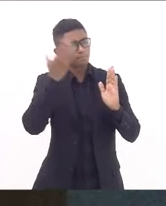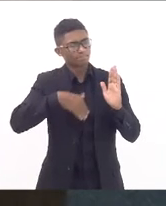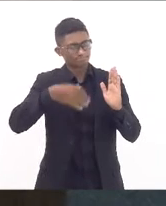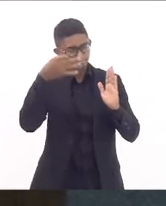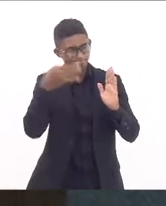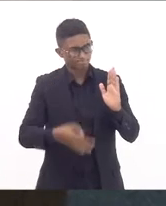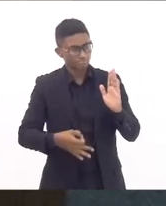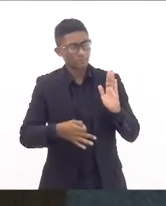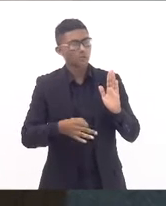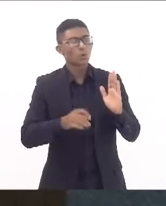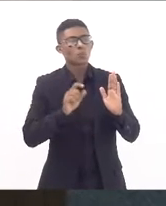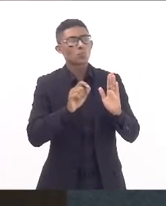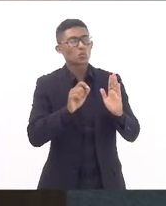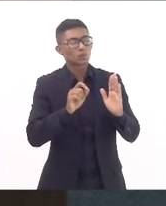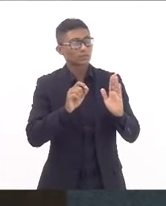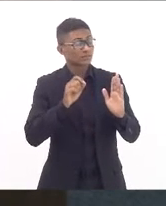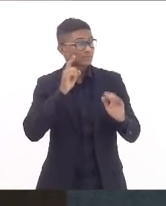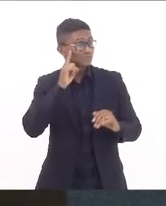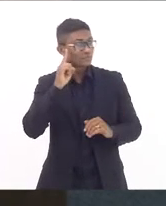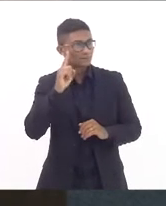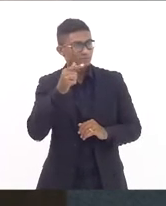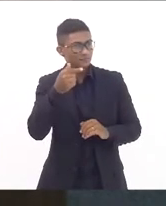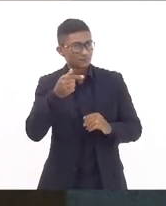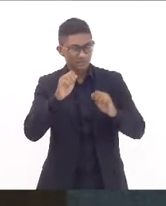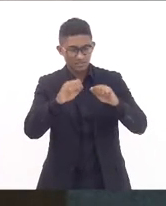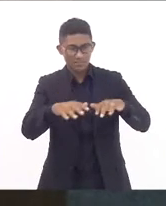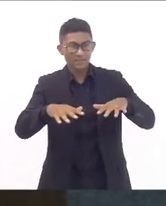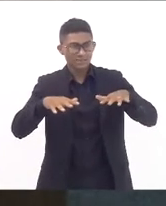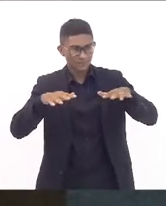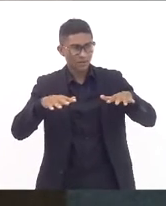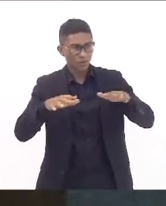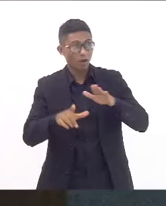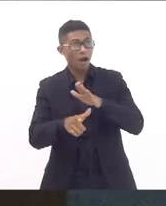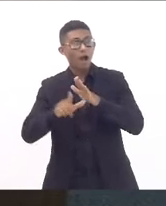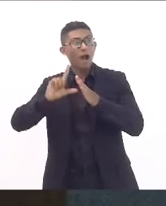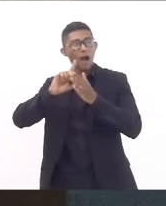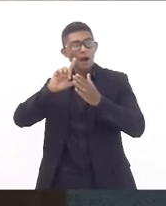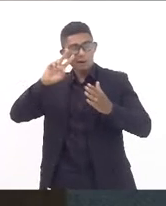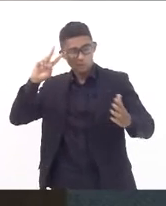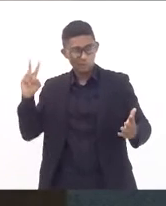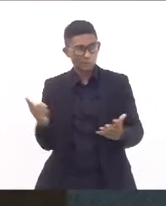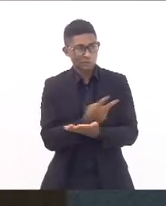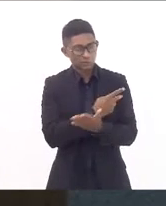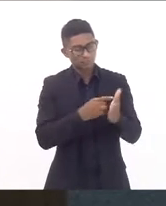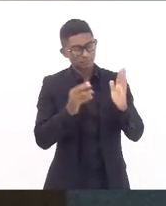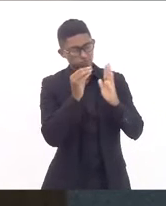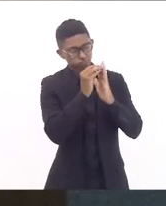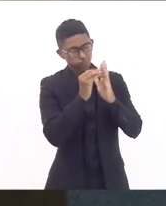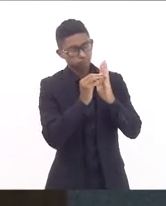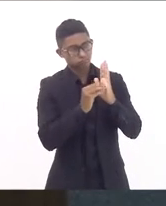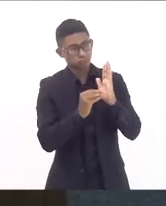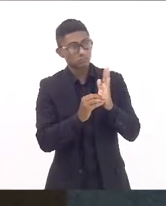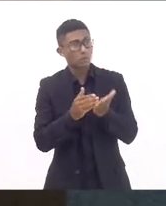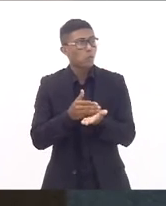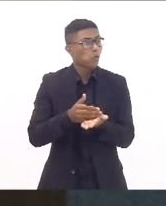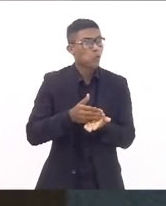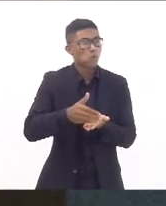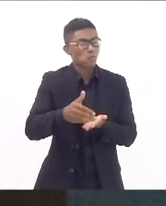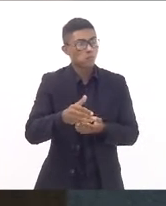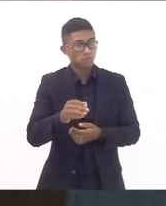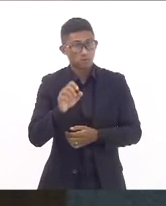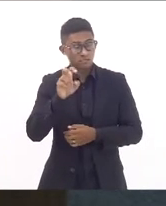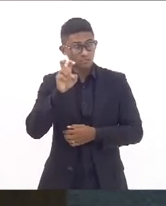o ocorrido na 17ª sessão extraordinária que, iniciada às 17 horas e